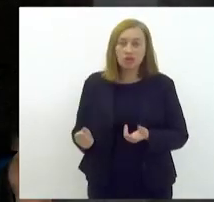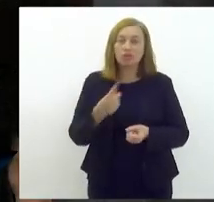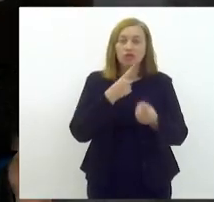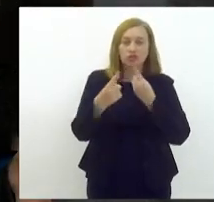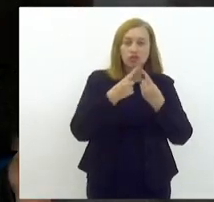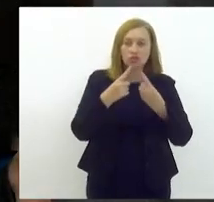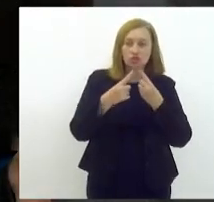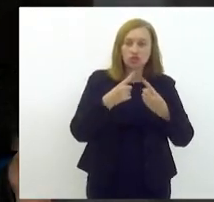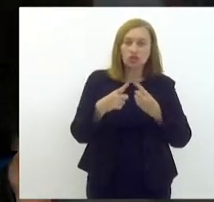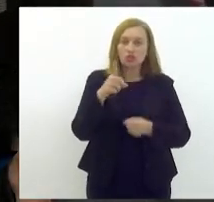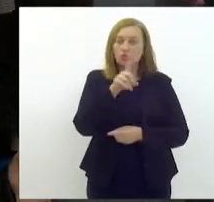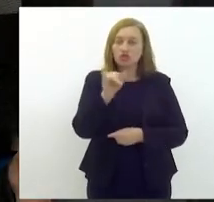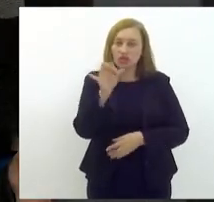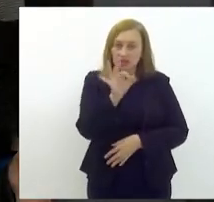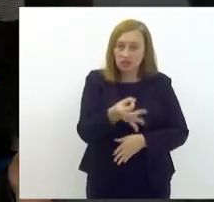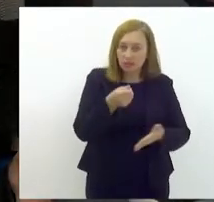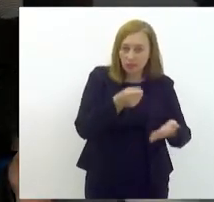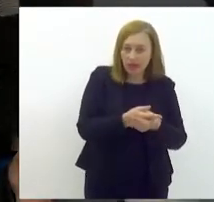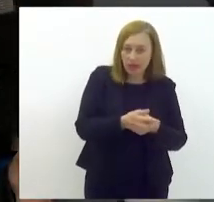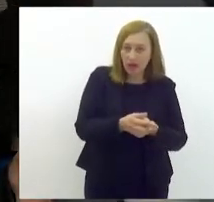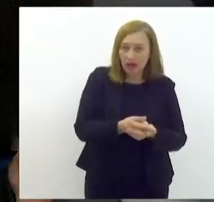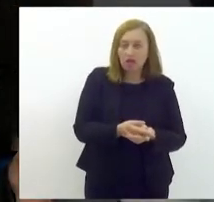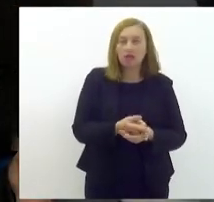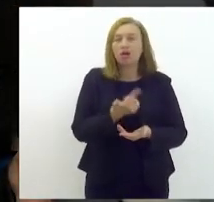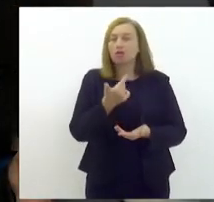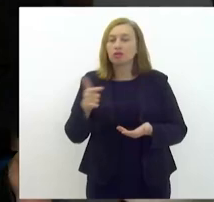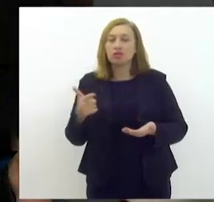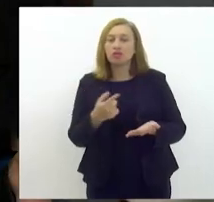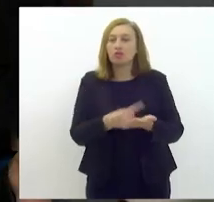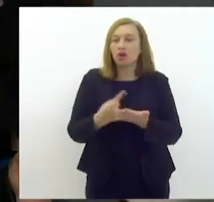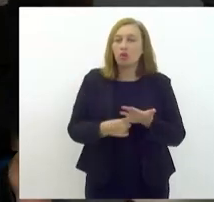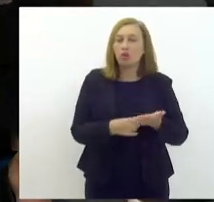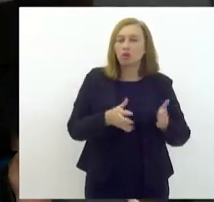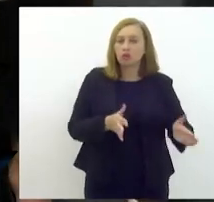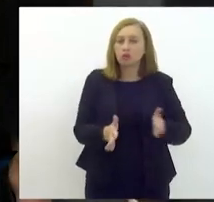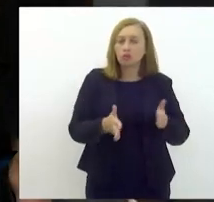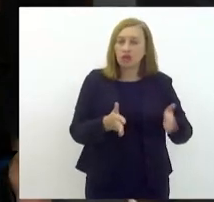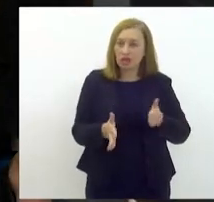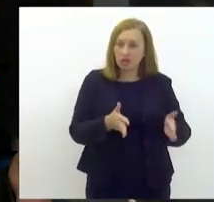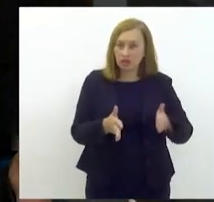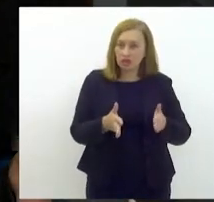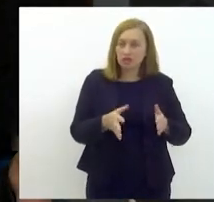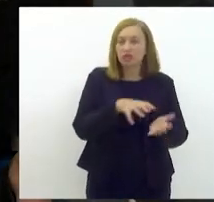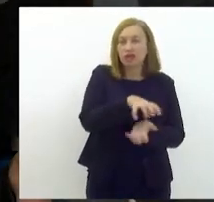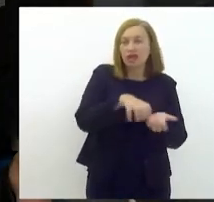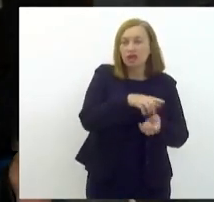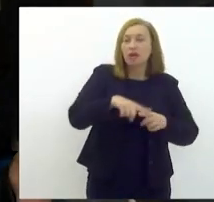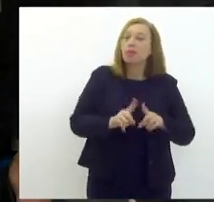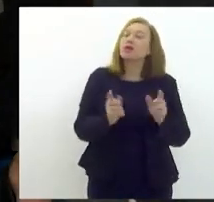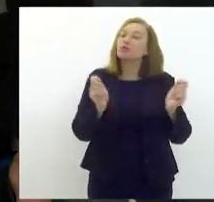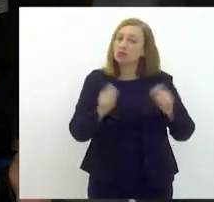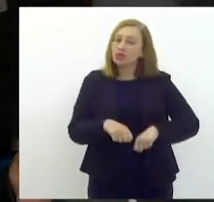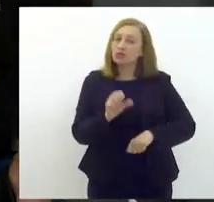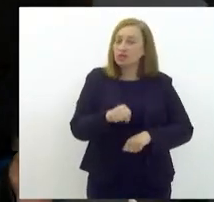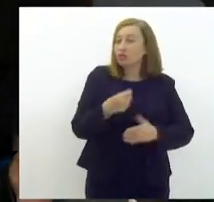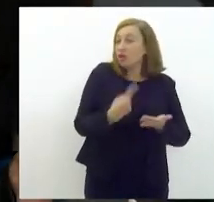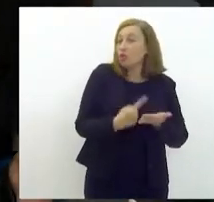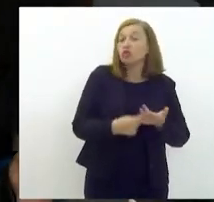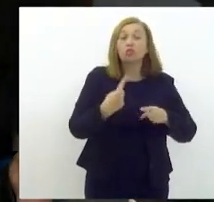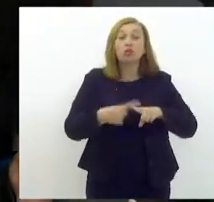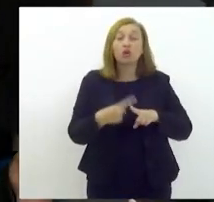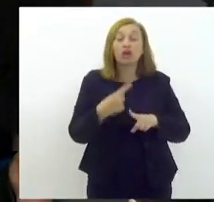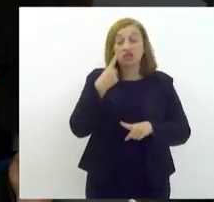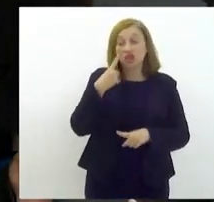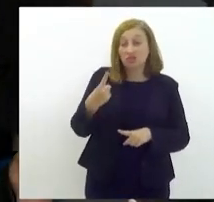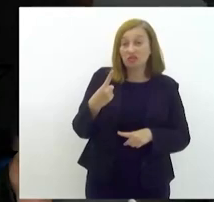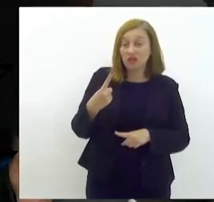esse calendário não foi possível um acordo durante a greve mas tem que ser possível um acordo porque a gente está